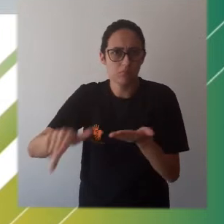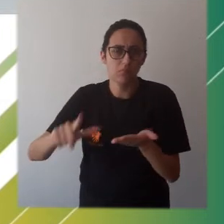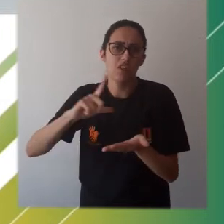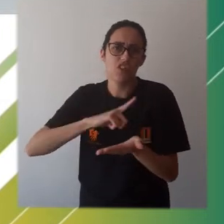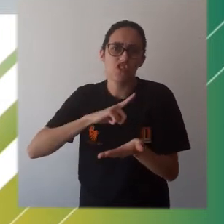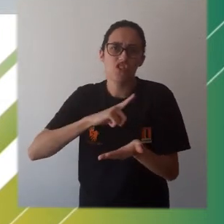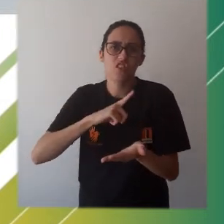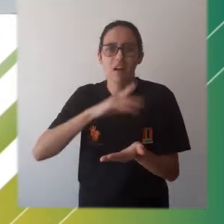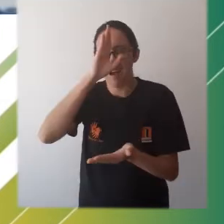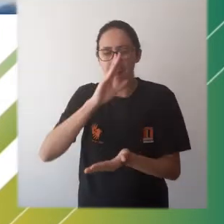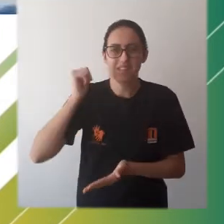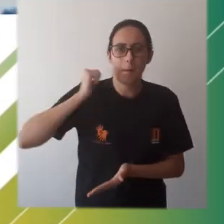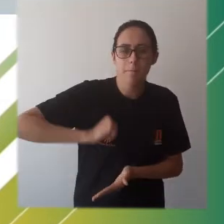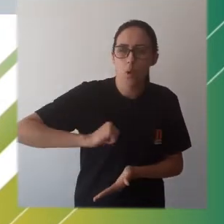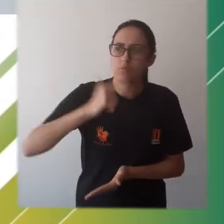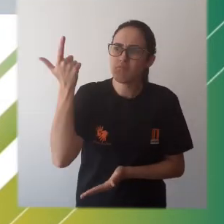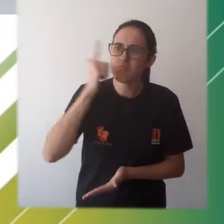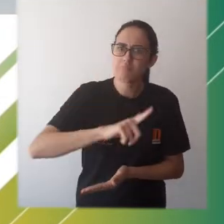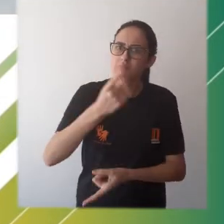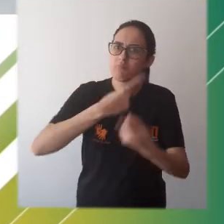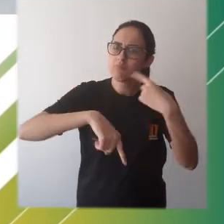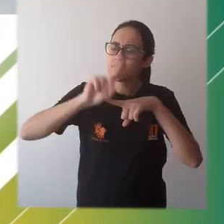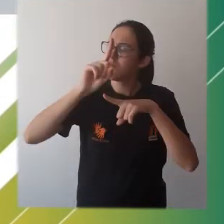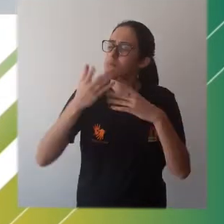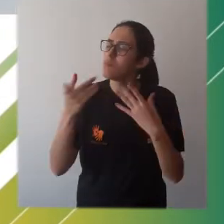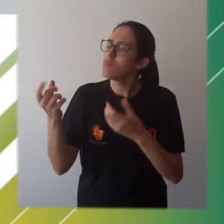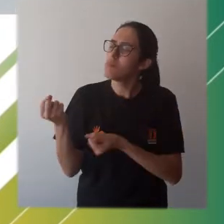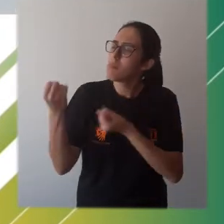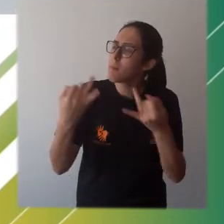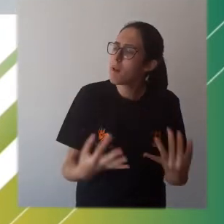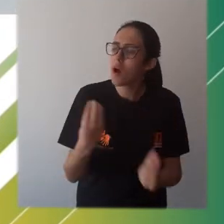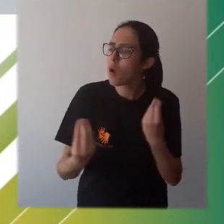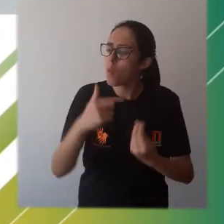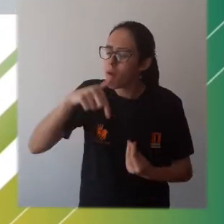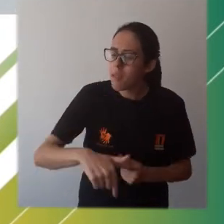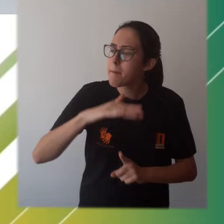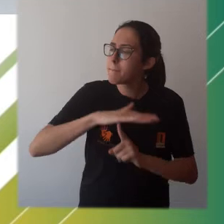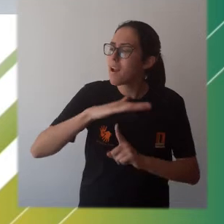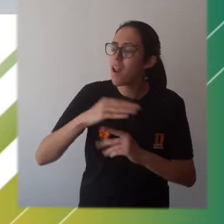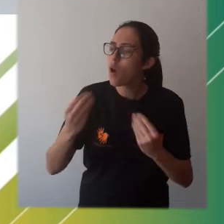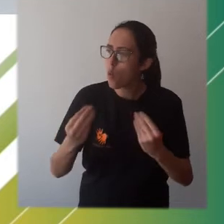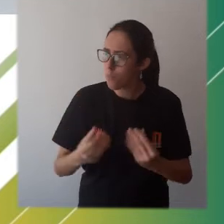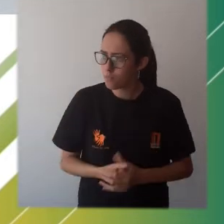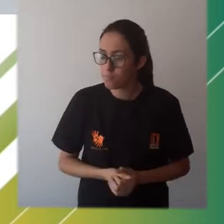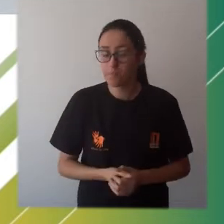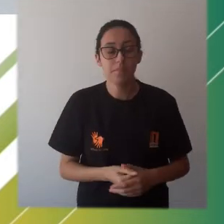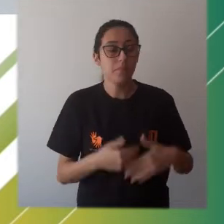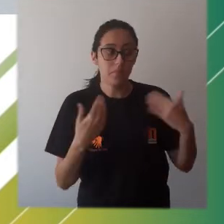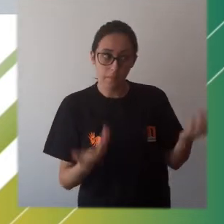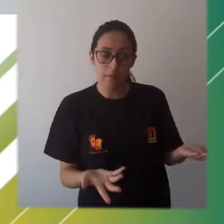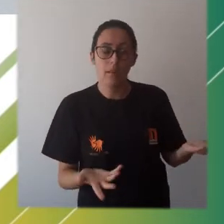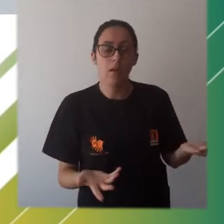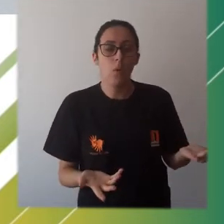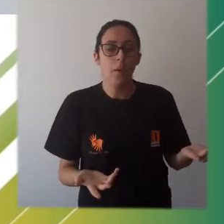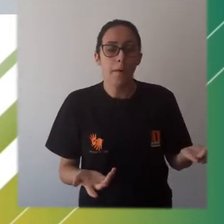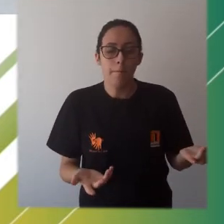eram bolsistas do Talento Olímpico e teve essa mudança. Eu queria que você falasse nessa situação do estado do Paraná.